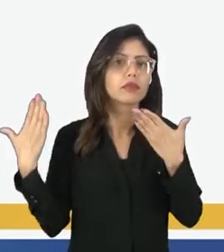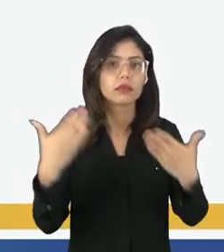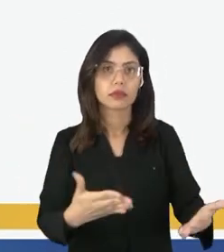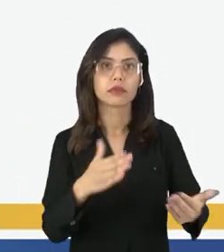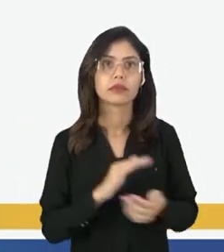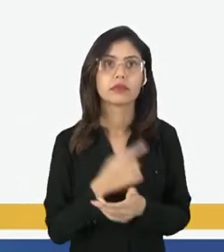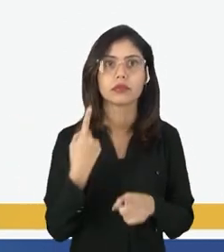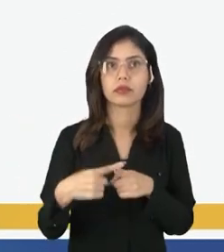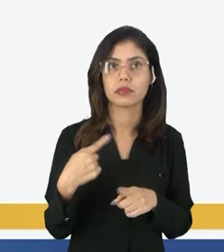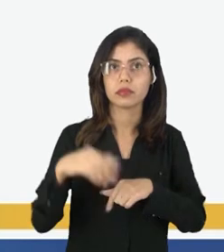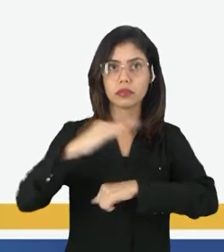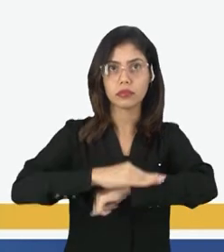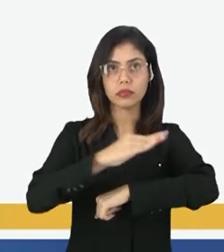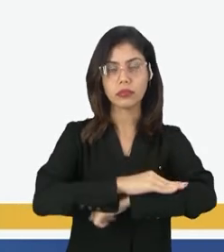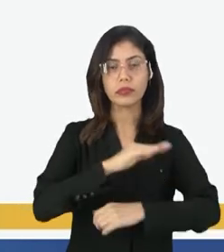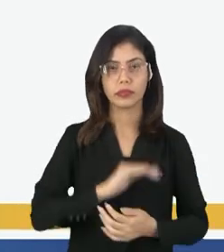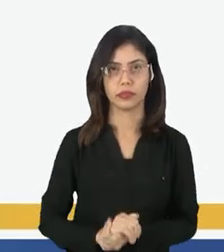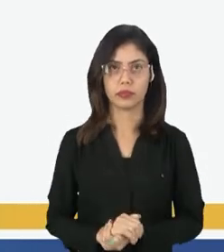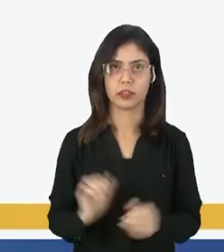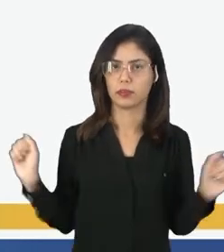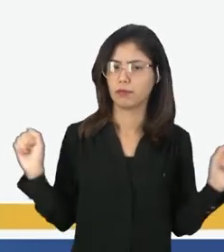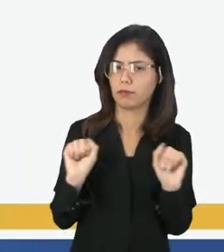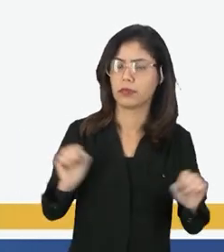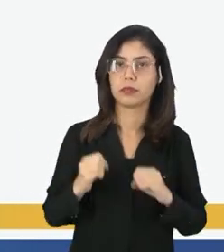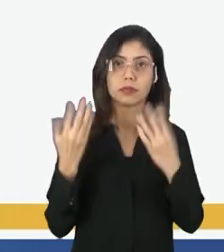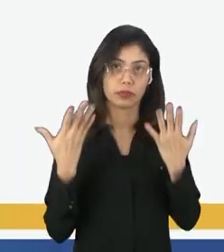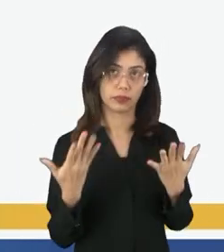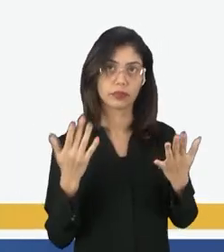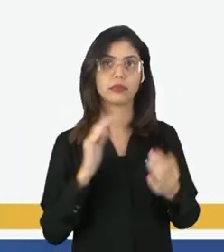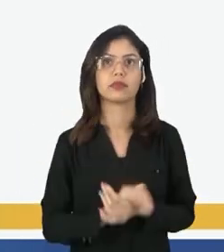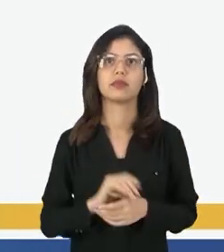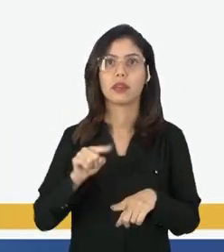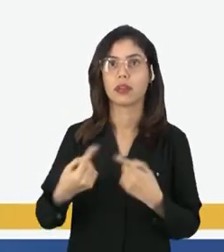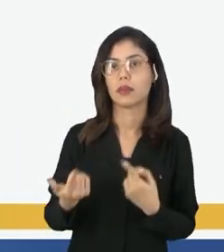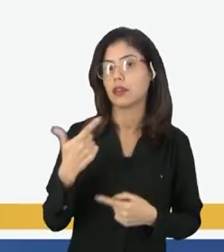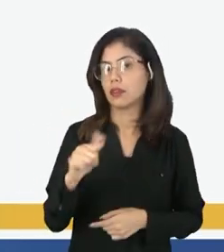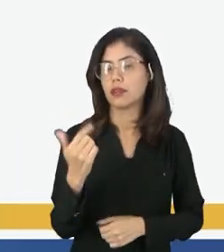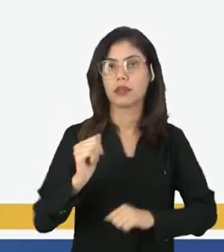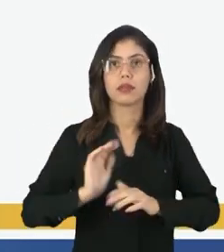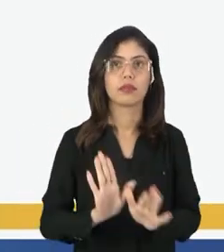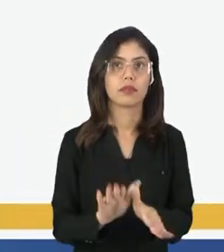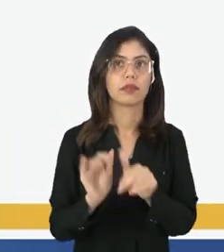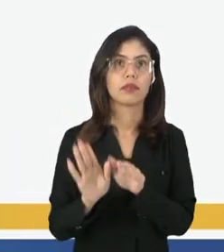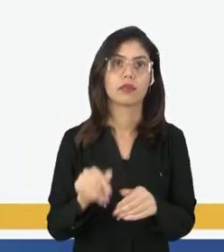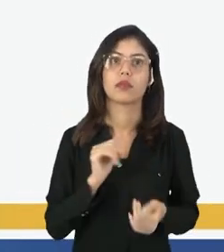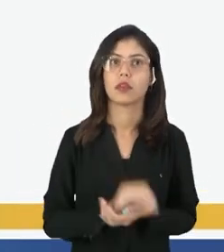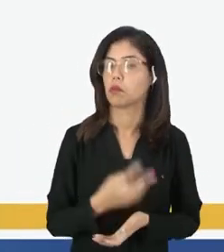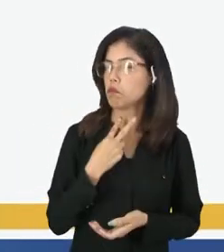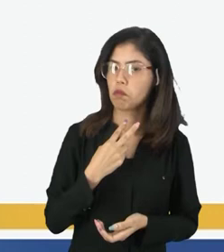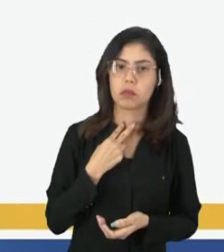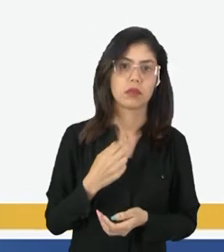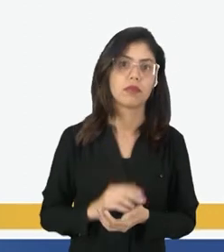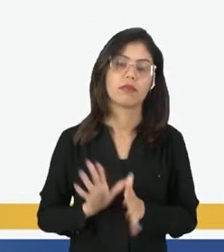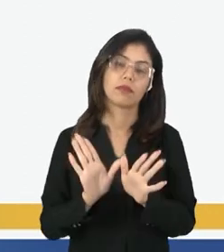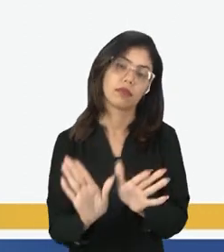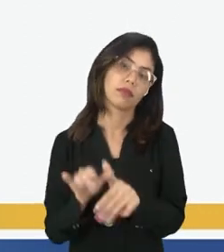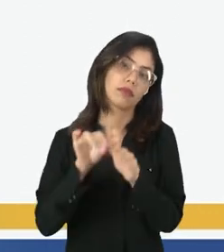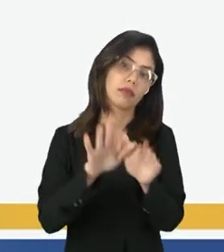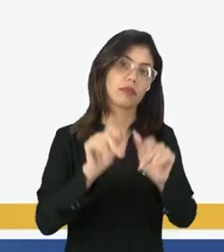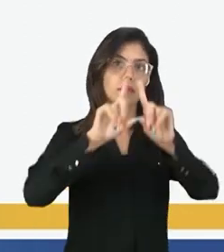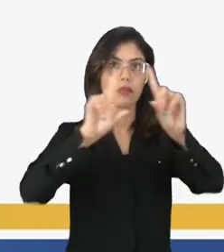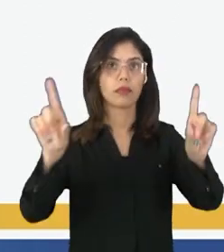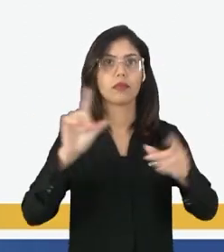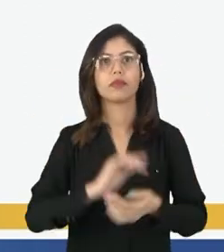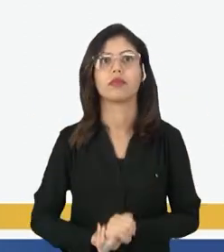dela porque o sapo era farrista E adoraria participar da festa mas não tem do Asus não poderia